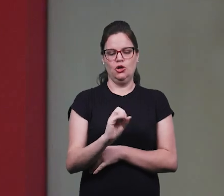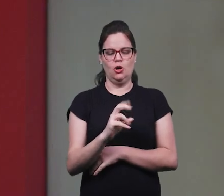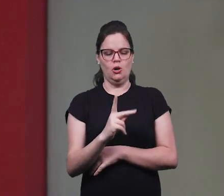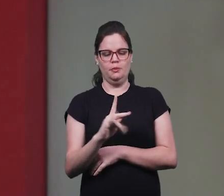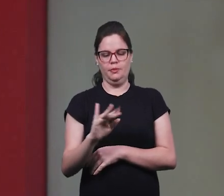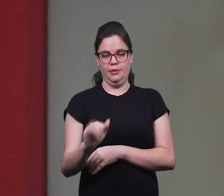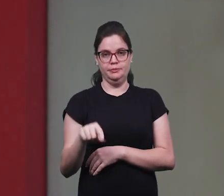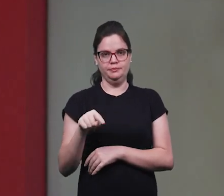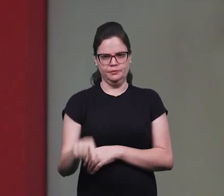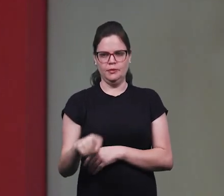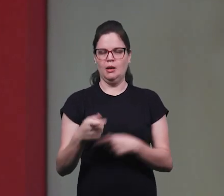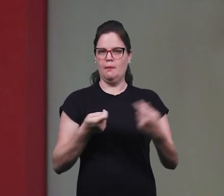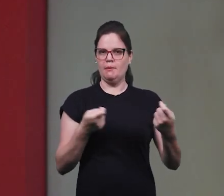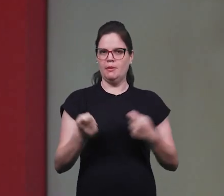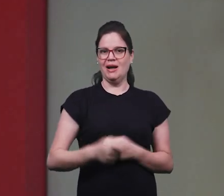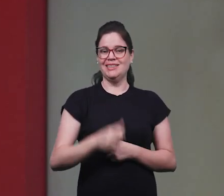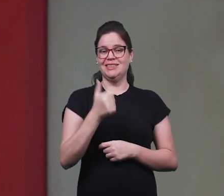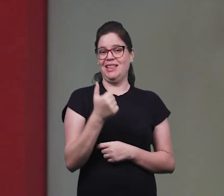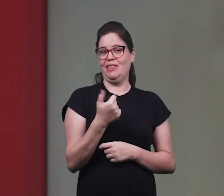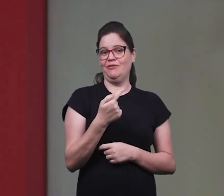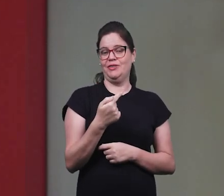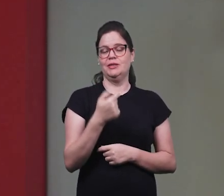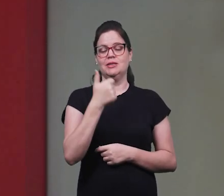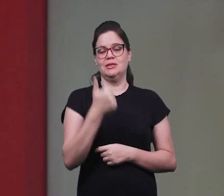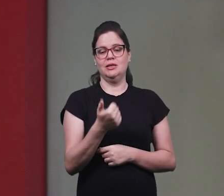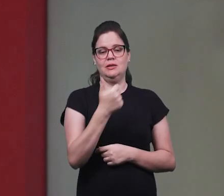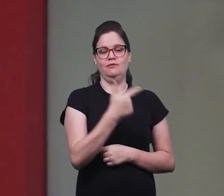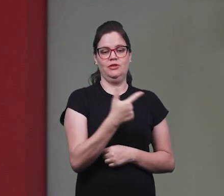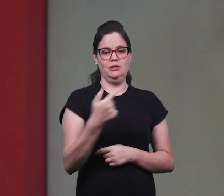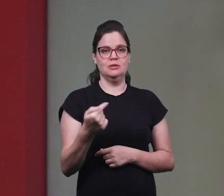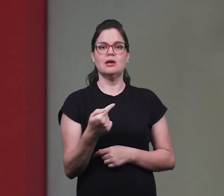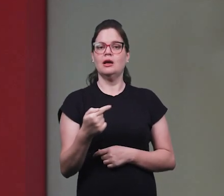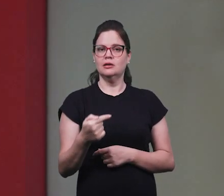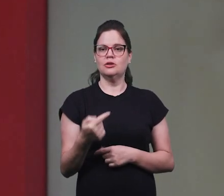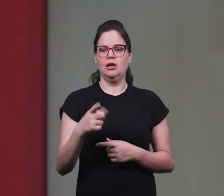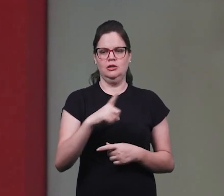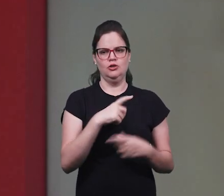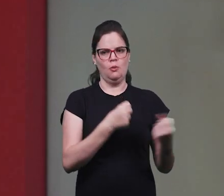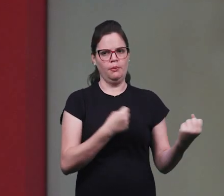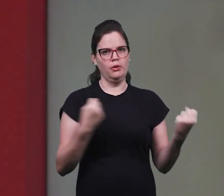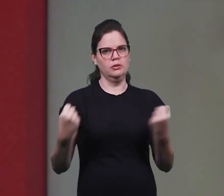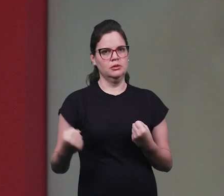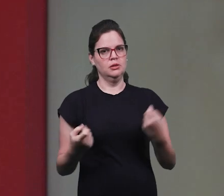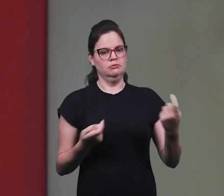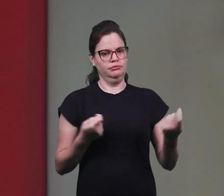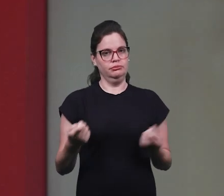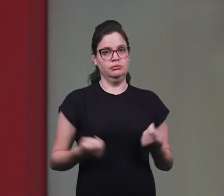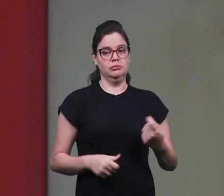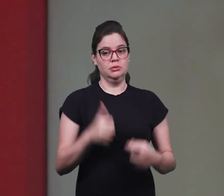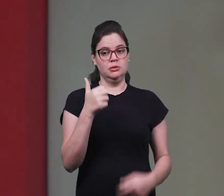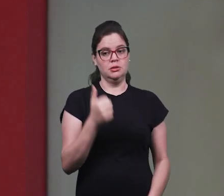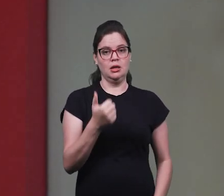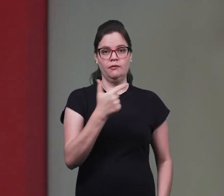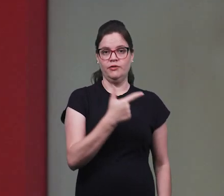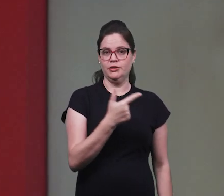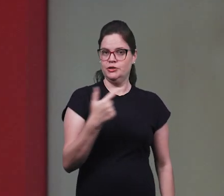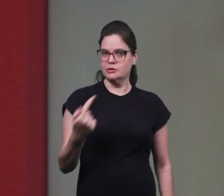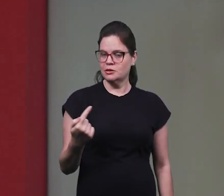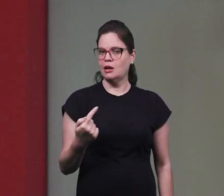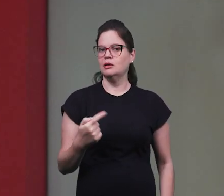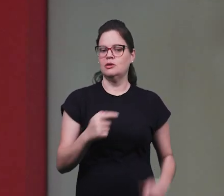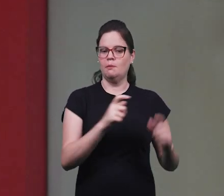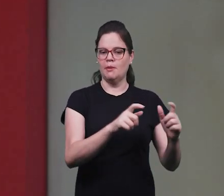Assuero governou o império grande, potente, o grande império que tinha, né? Essa questão nós vamos depois comentar com